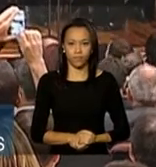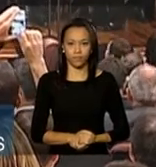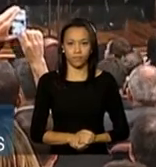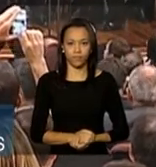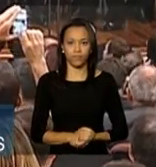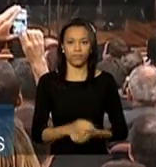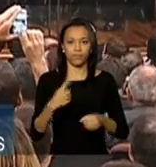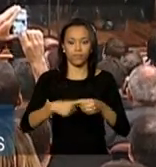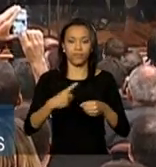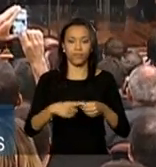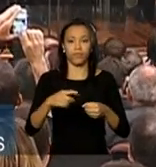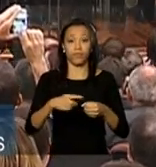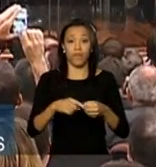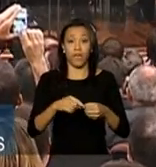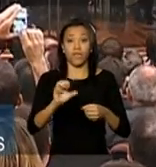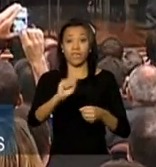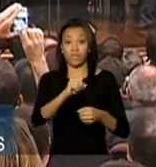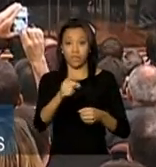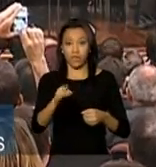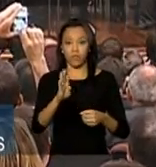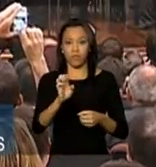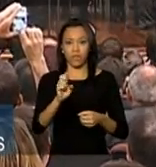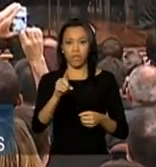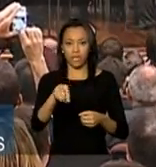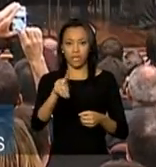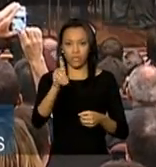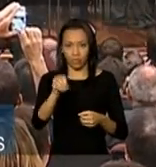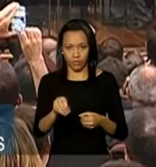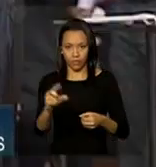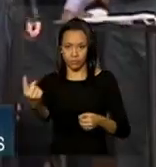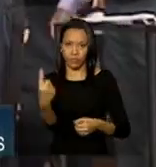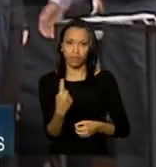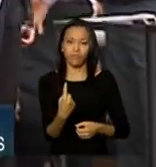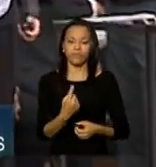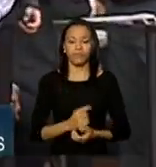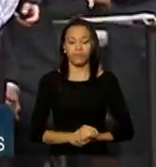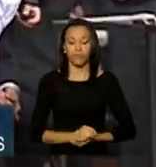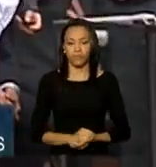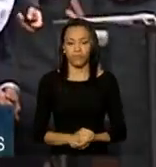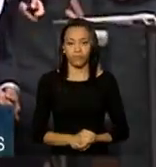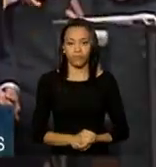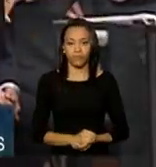São Vendelino, vice-prefeito, Evandro Luiz Schroeder.